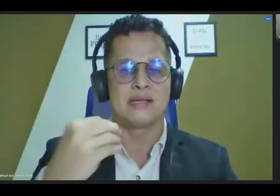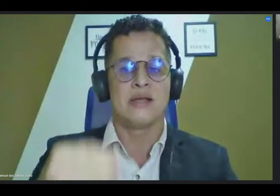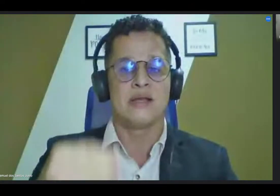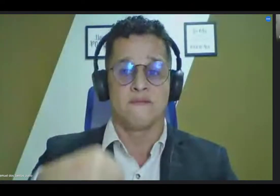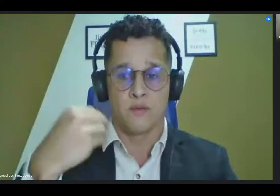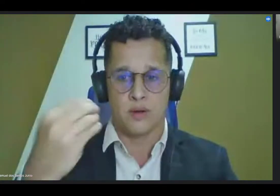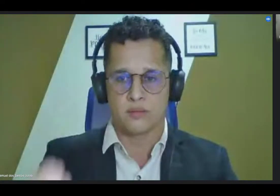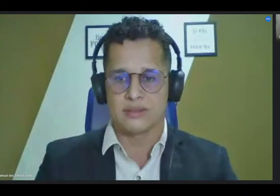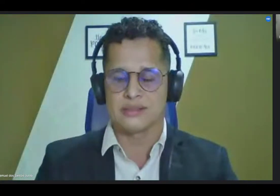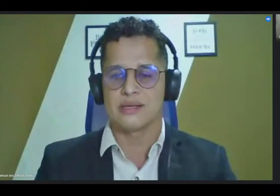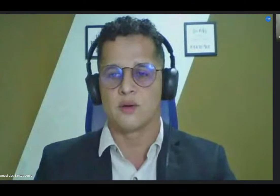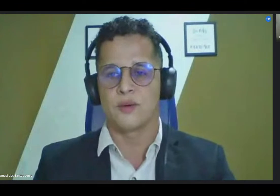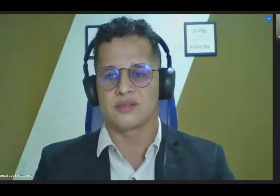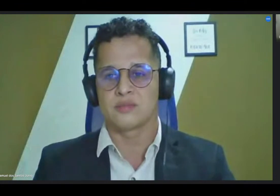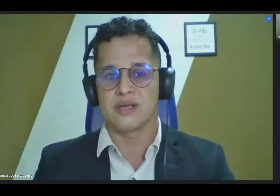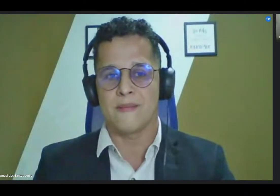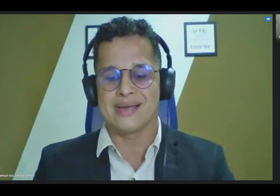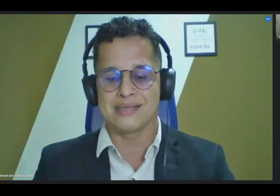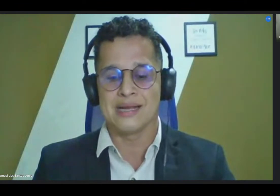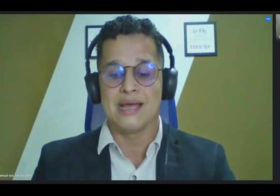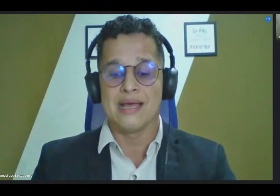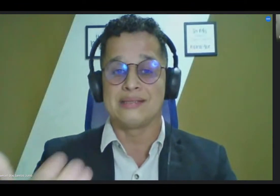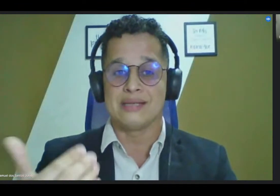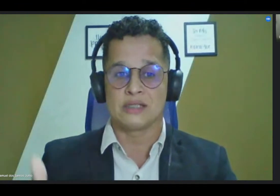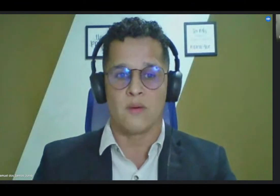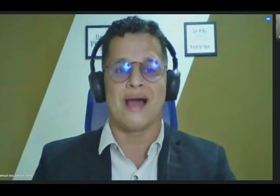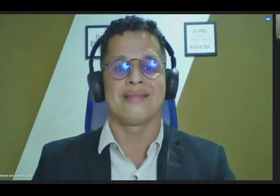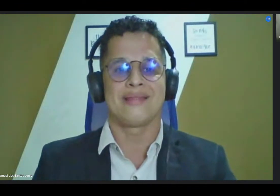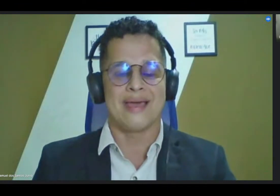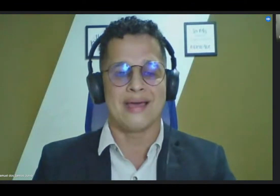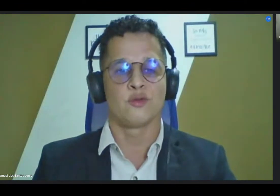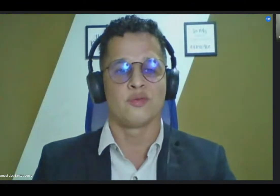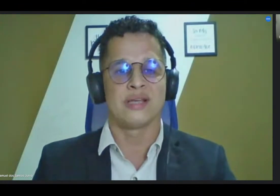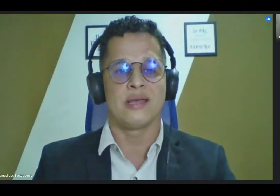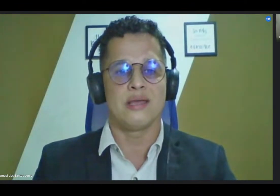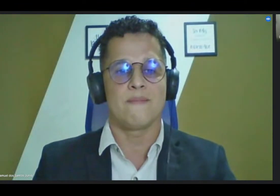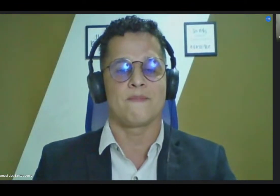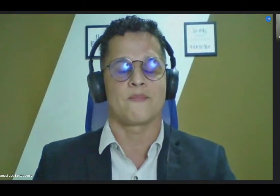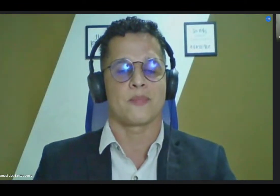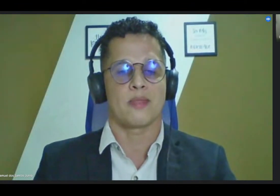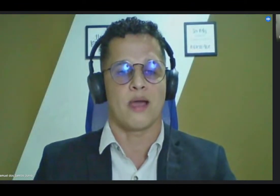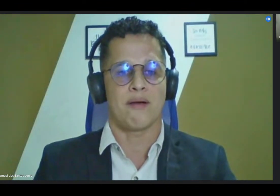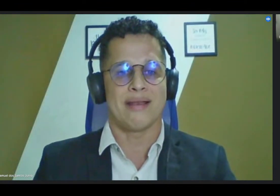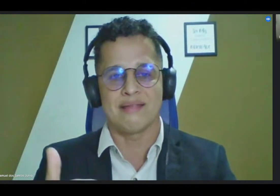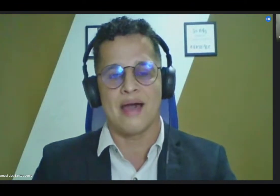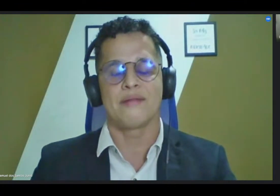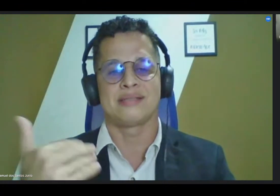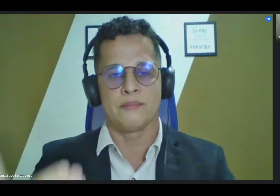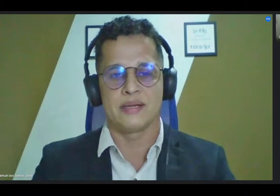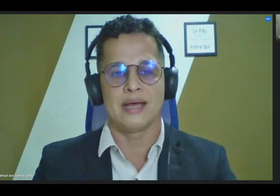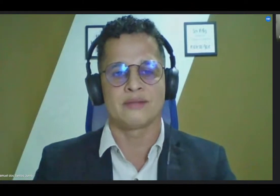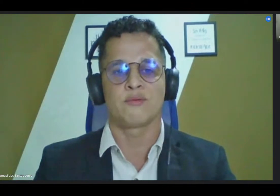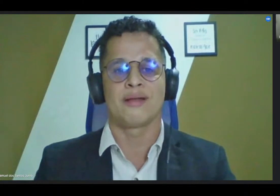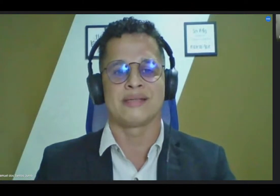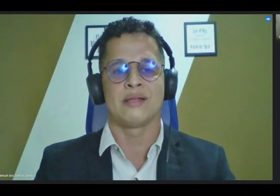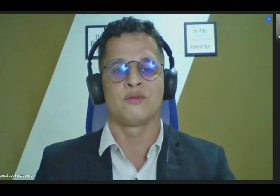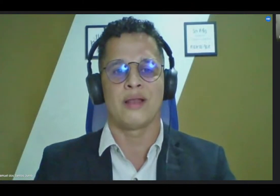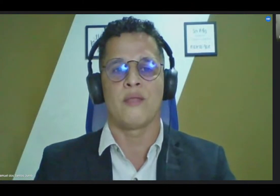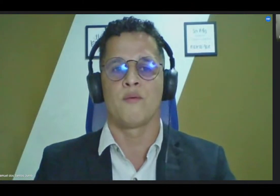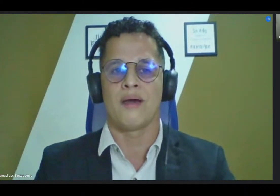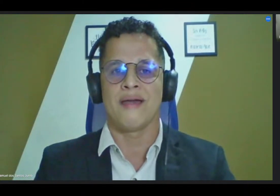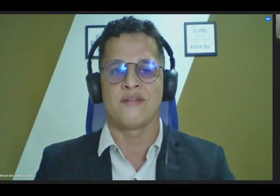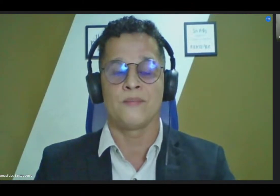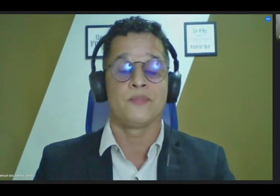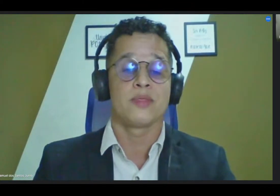semestre, vão acontecer no próximo semestre. Estejam atentos aí ao calendário, está sempre atualizado lá